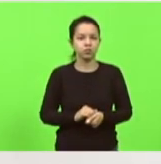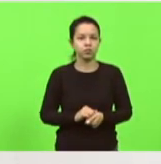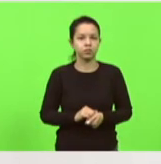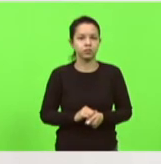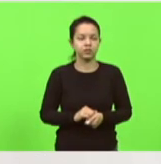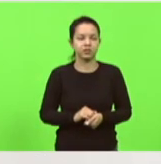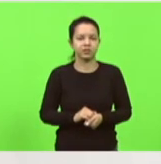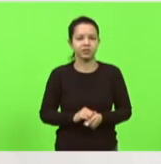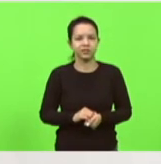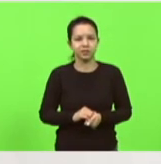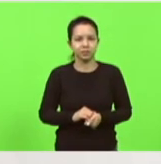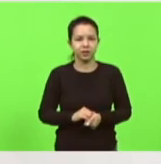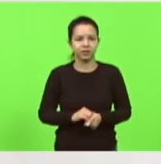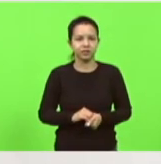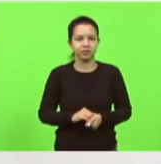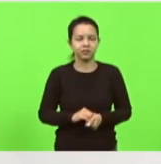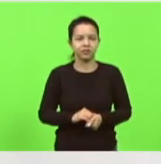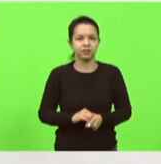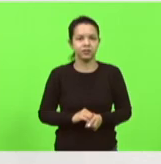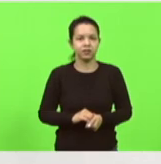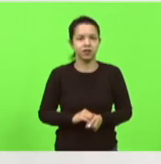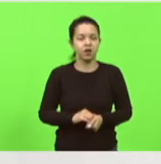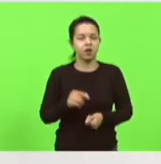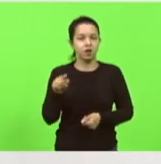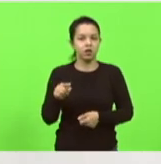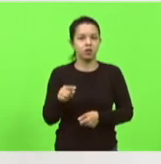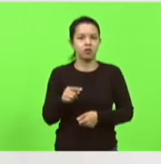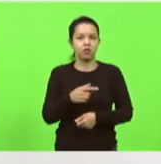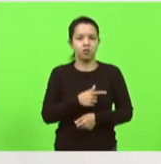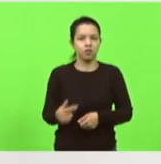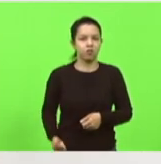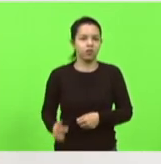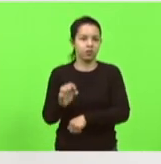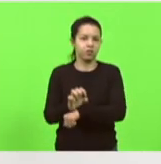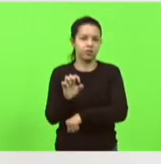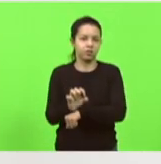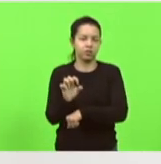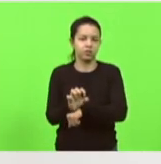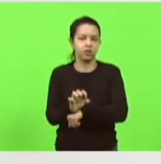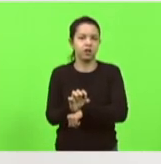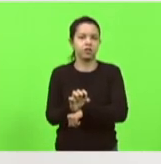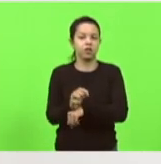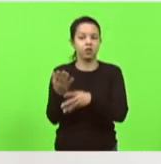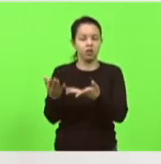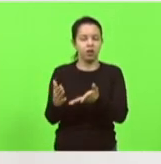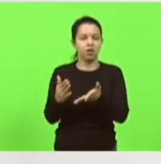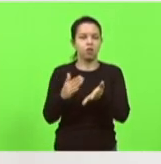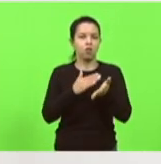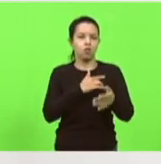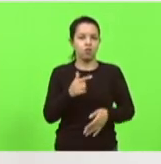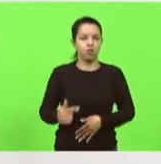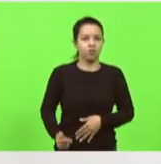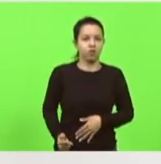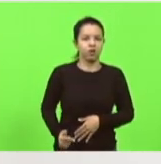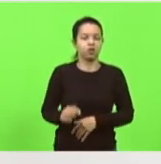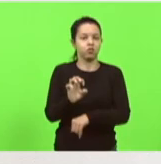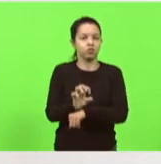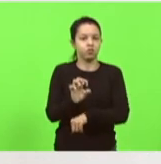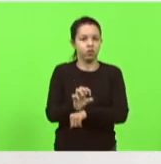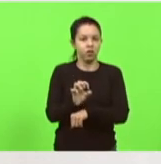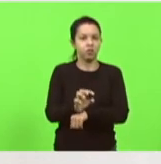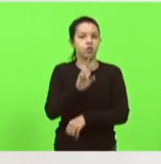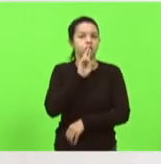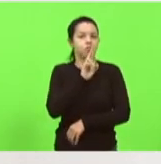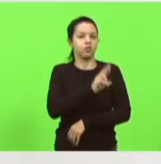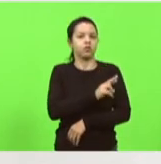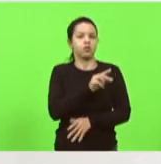um pedido de informação do nosso gabinete, o próprio governo do estado, através do seu secretário, respondeu a nossa